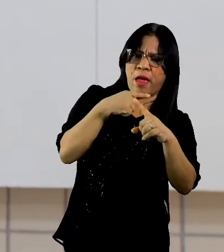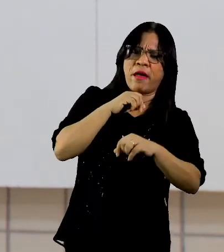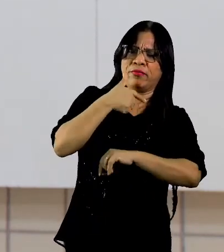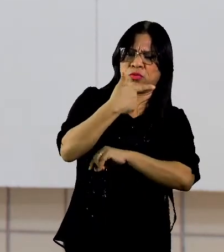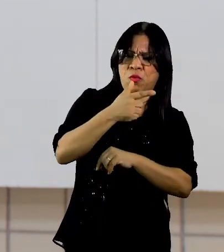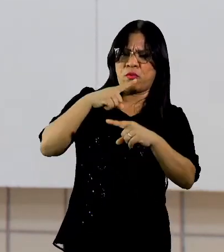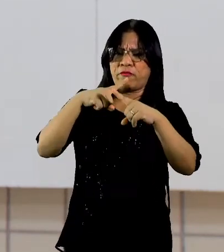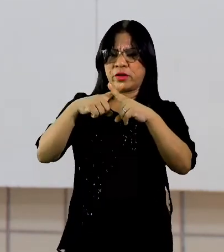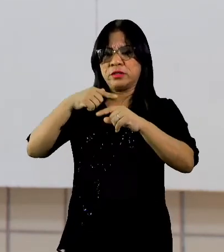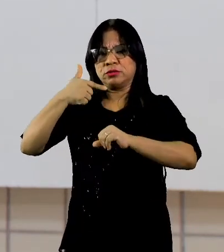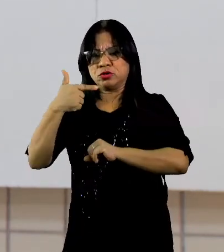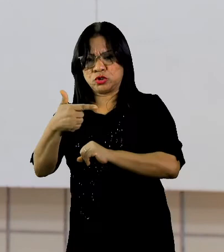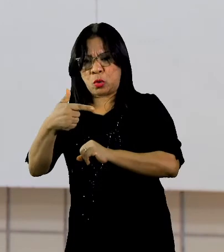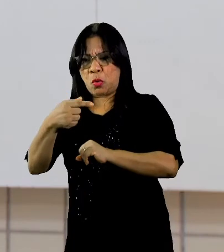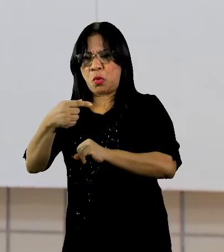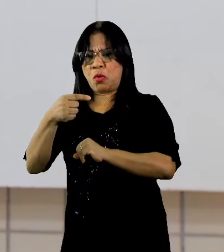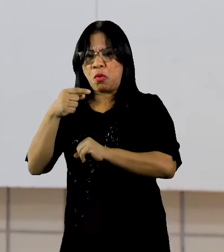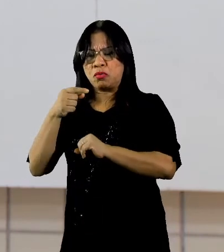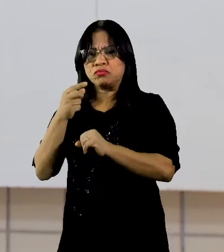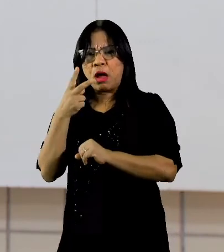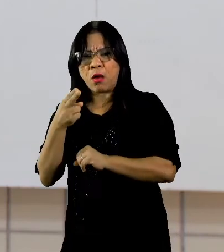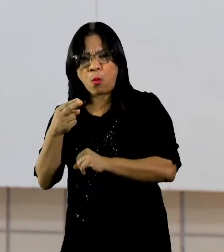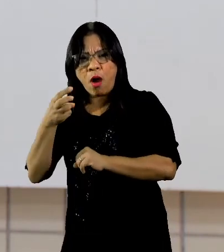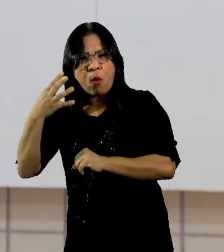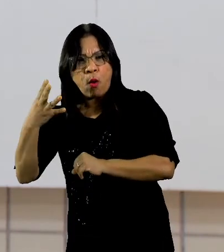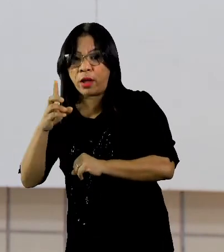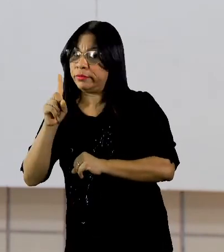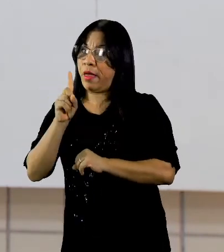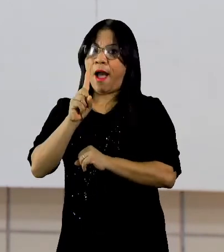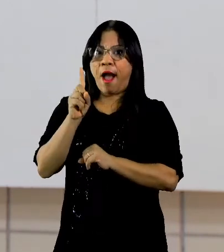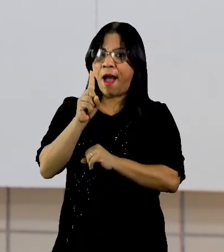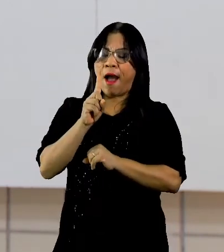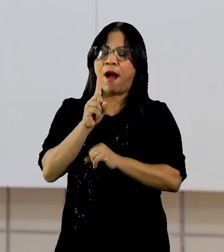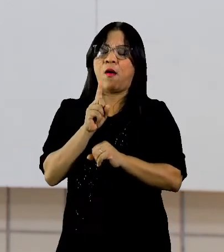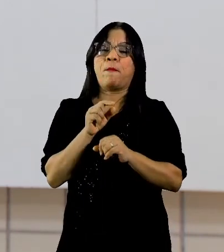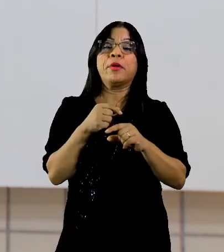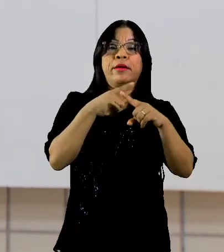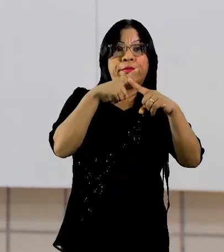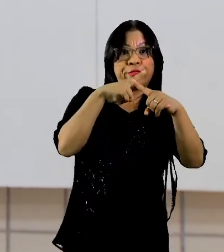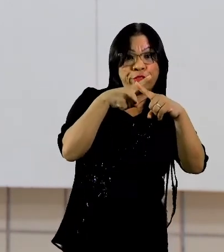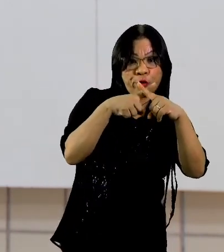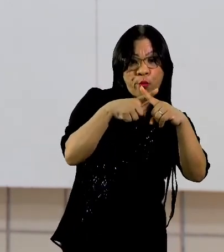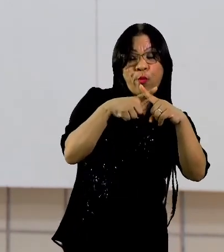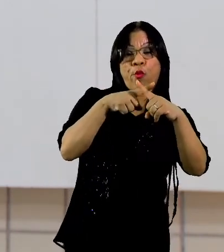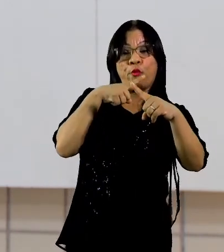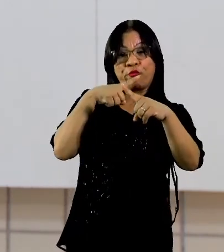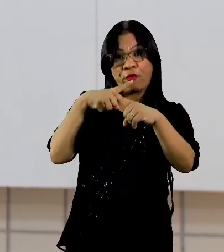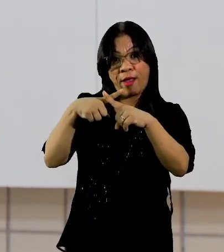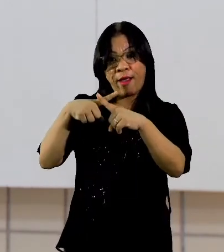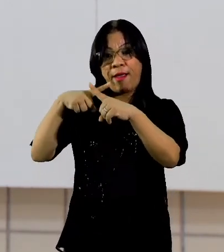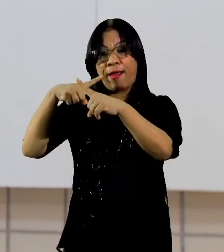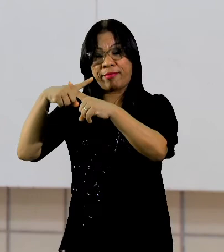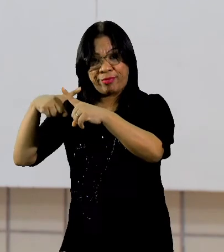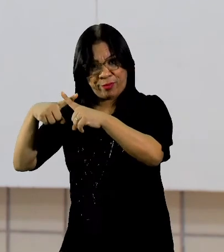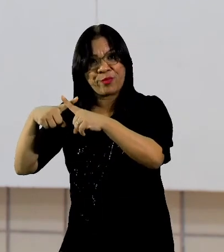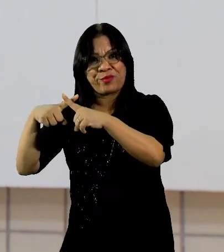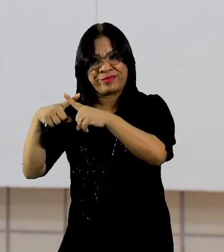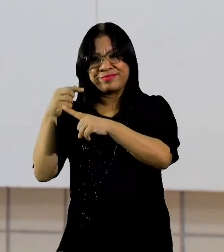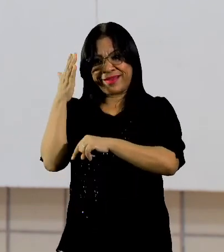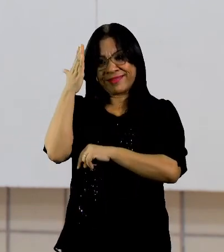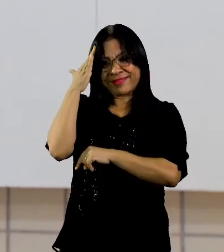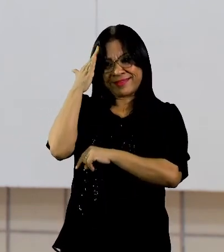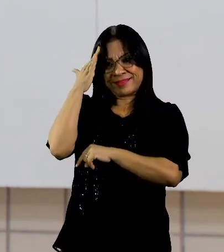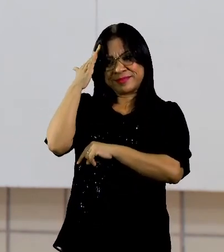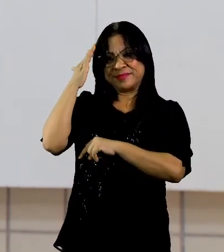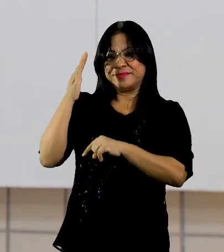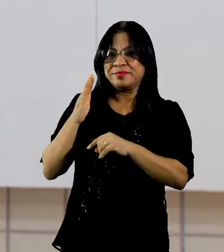2 multiplicado por ele mesmo 2 vezes. Mas, curiosamente, isso é 2 vezes 2, que também dá 4,